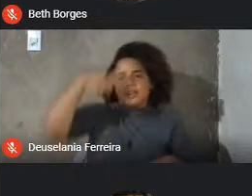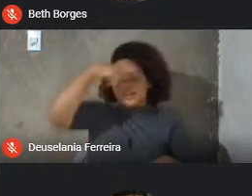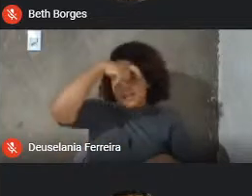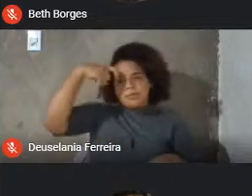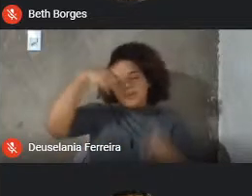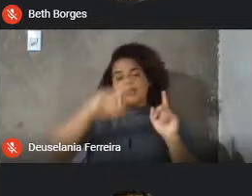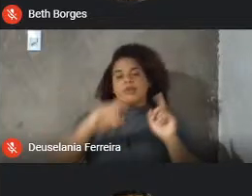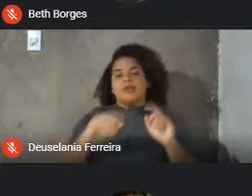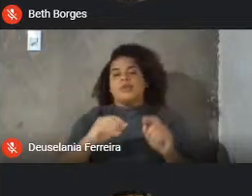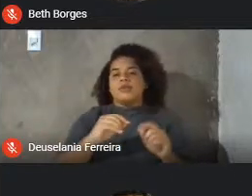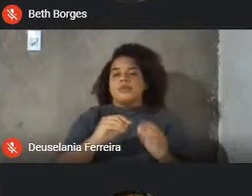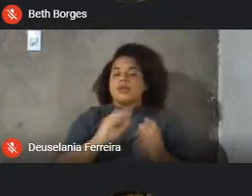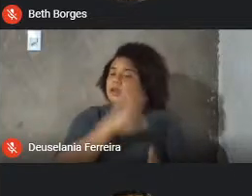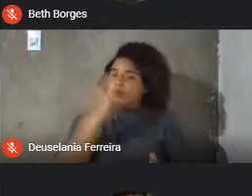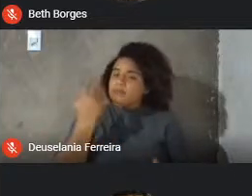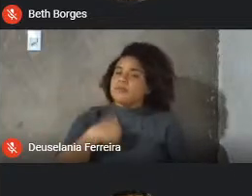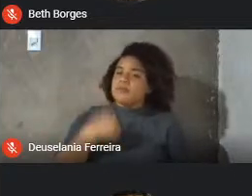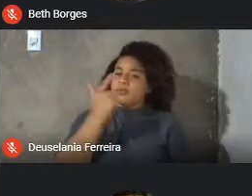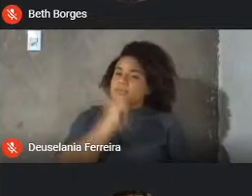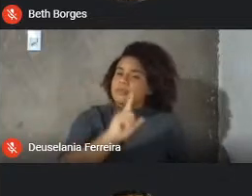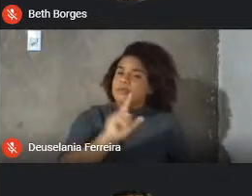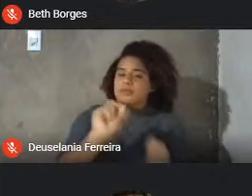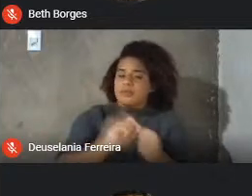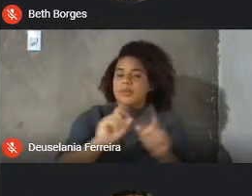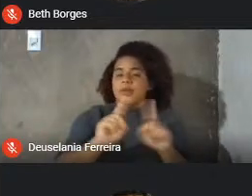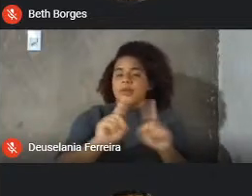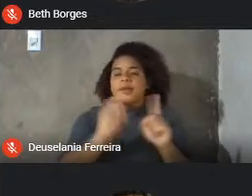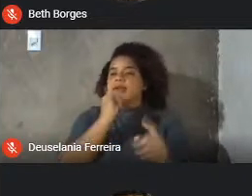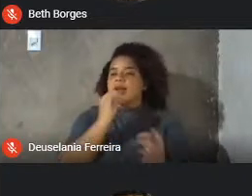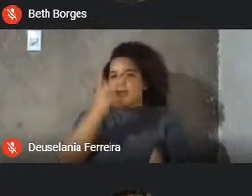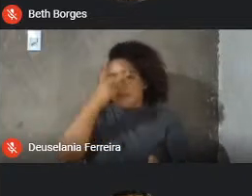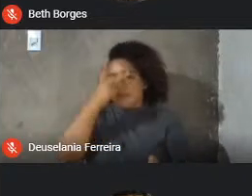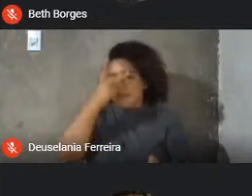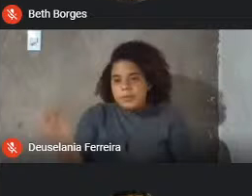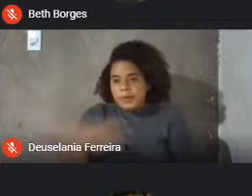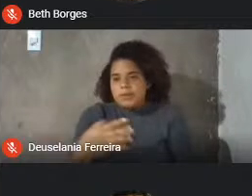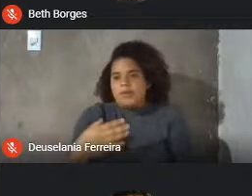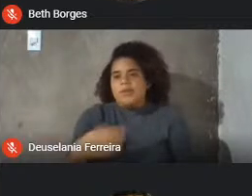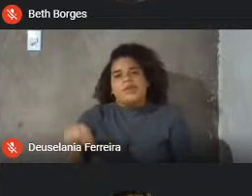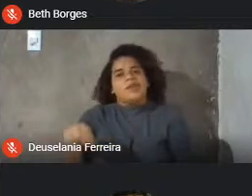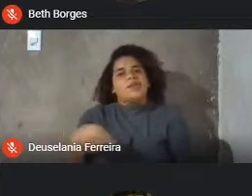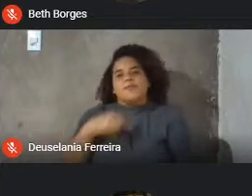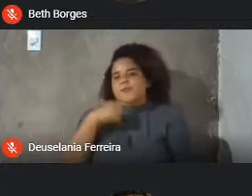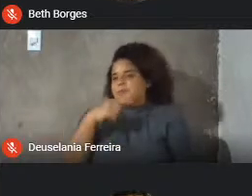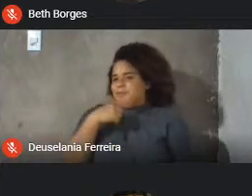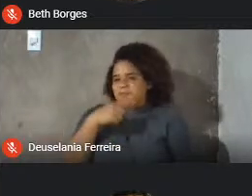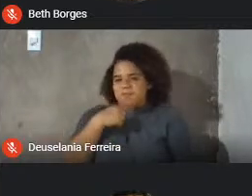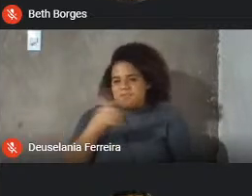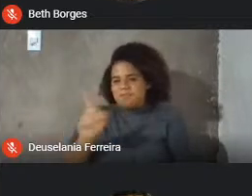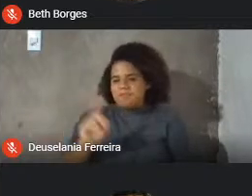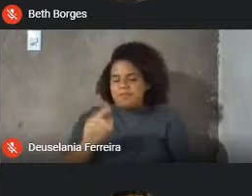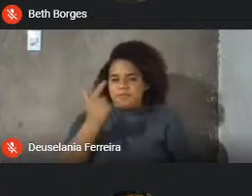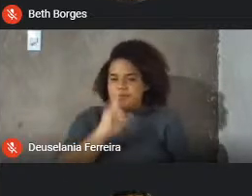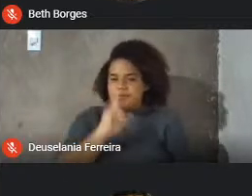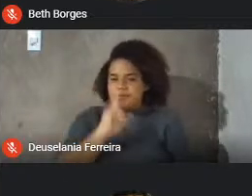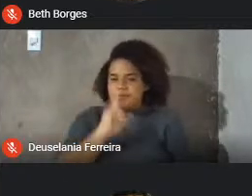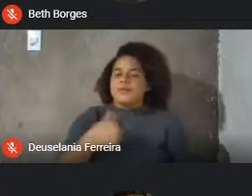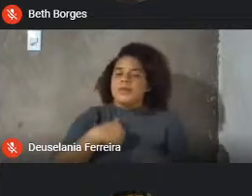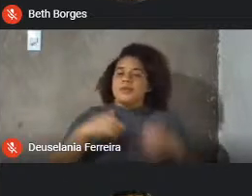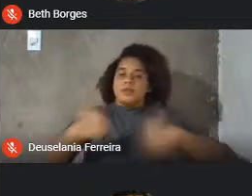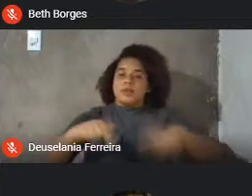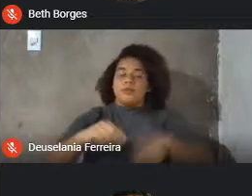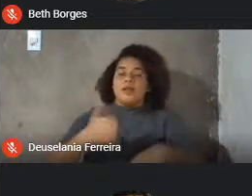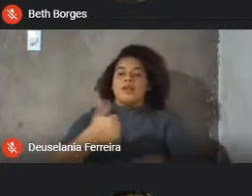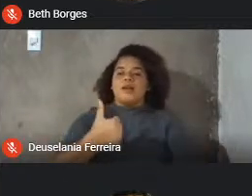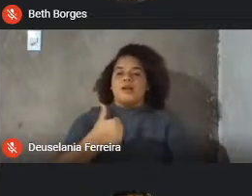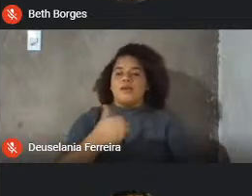já a pessoa que está começando não consegue, né? Eu tenho 11 anos de profissão